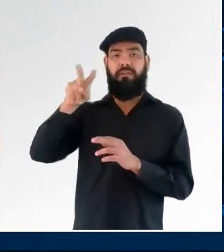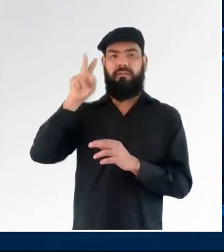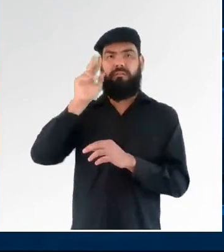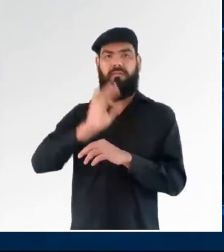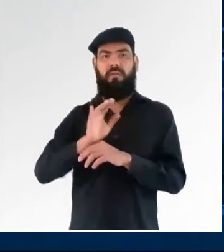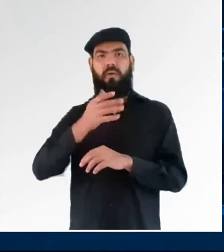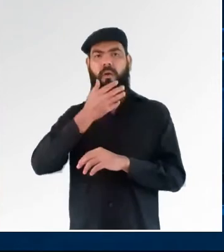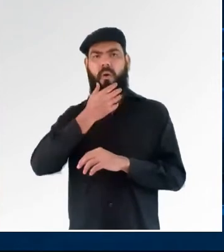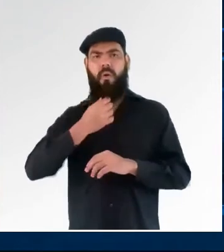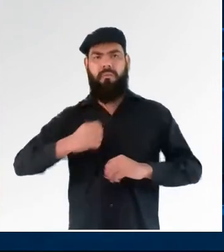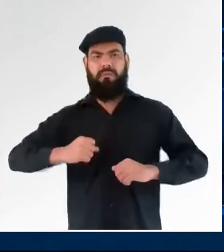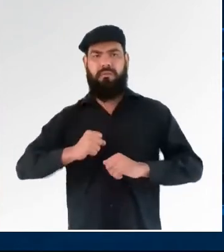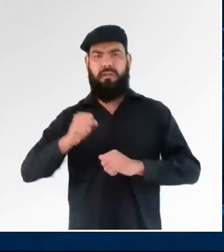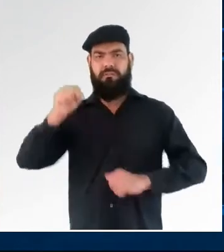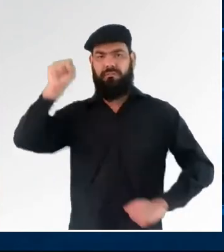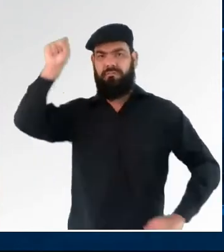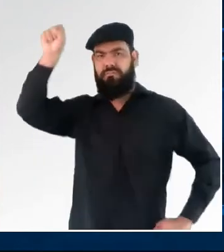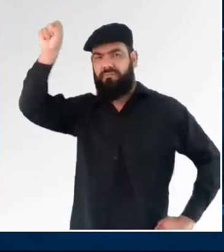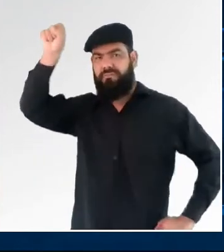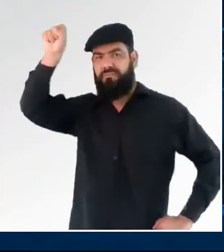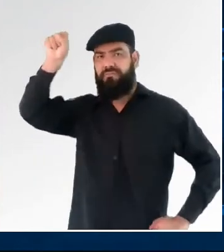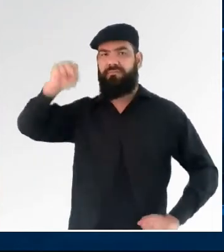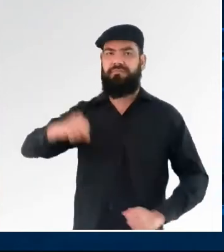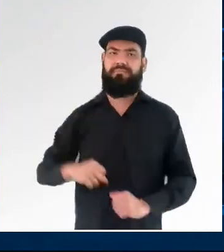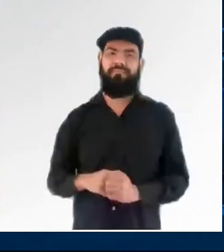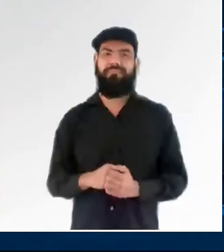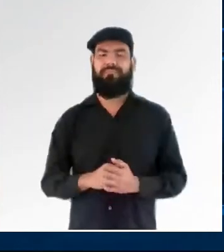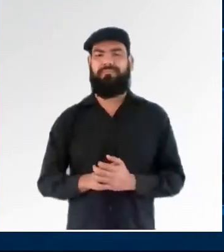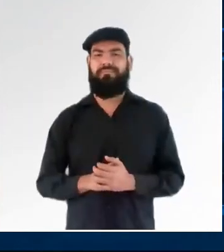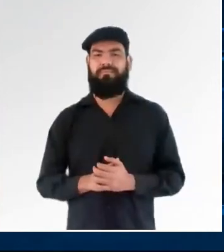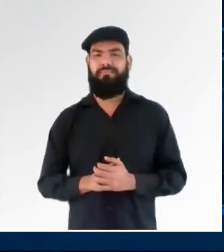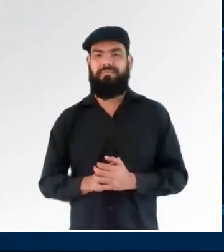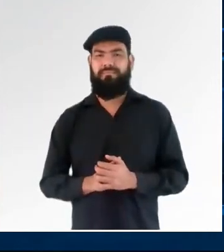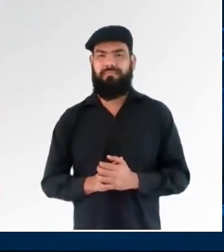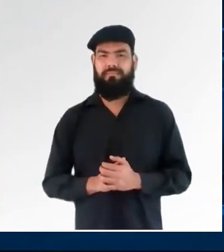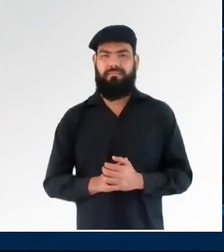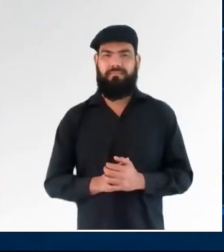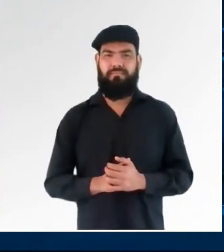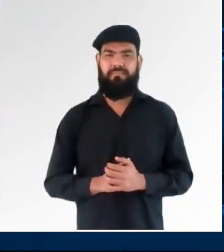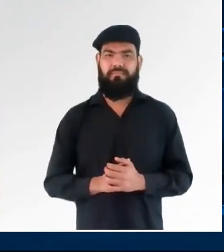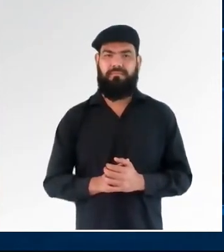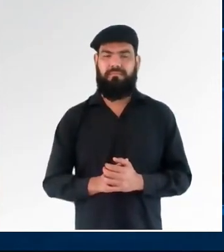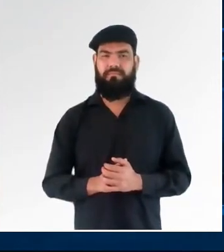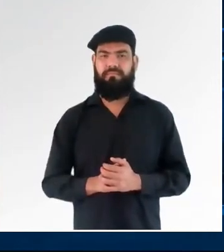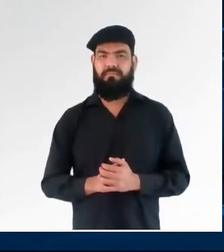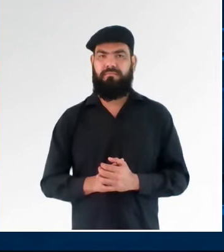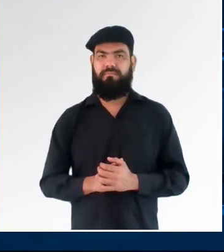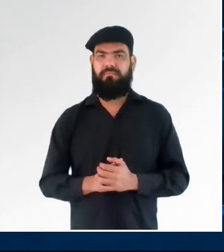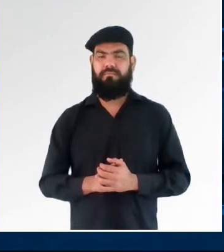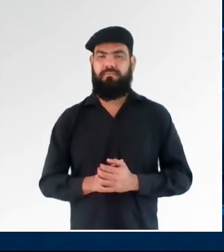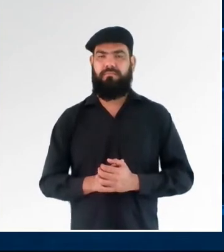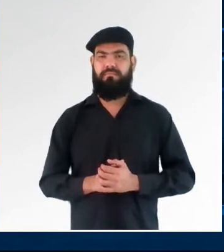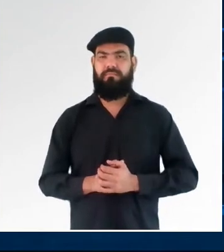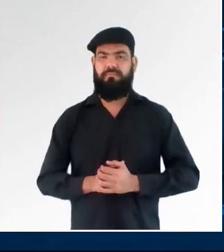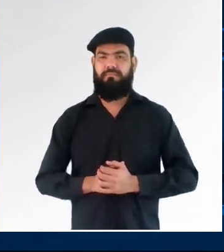Super-Homem, não é isso? É o Super-Homem, acredito que seja. Mas sem a sisudez característica dos filmes de